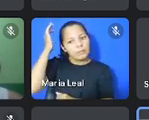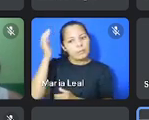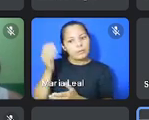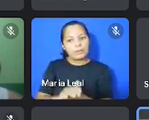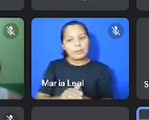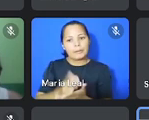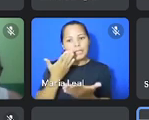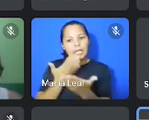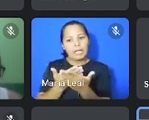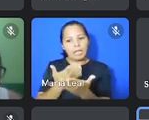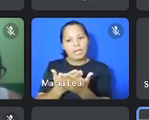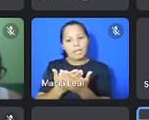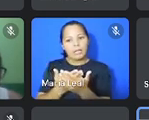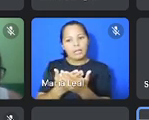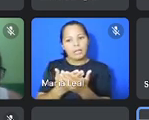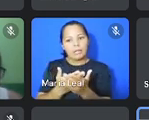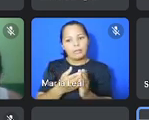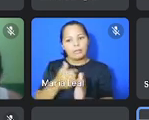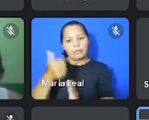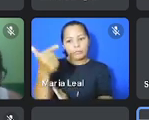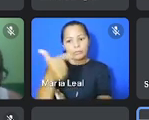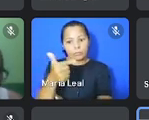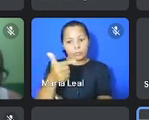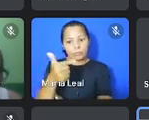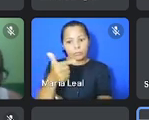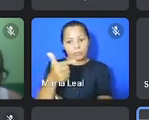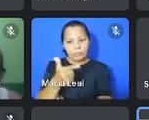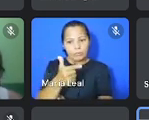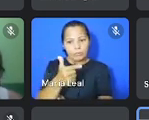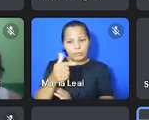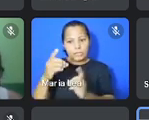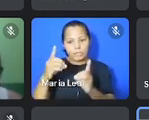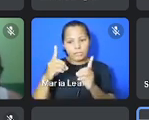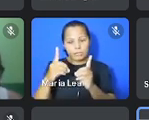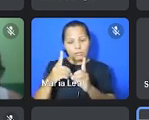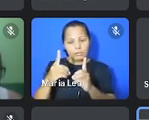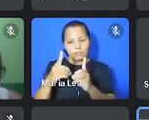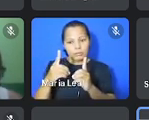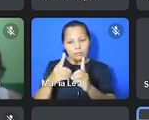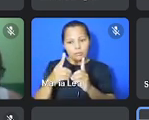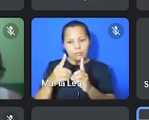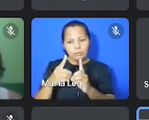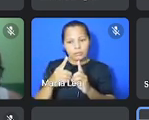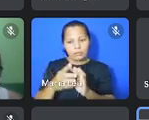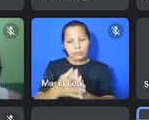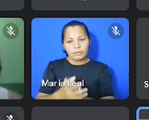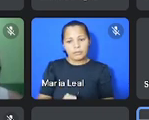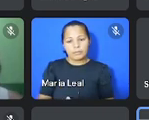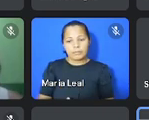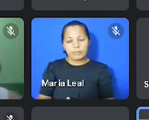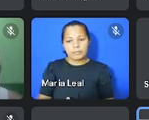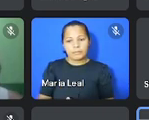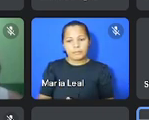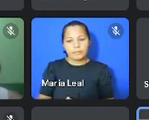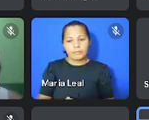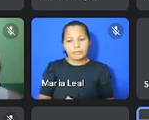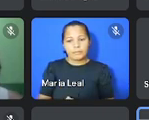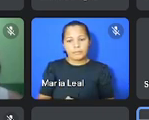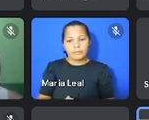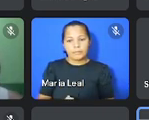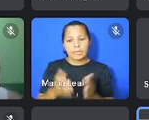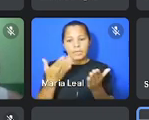na aula, né, na unidade 2, é a síncrona. Ainda tem mais, né? Tem a